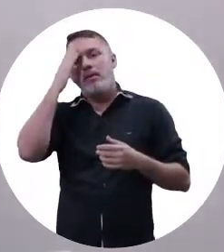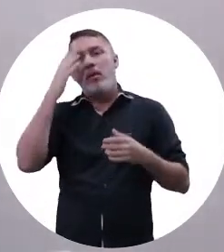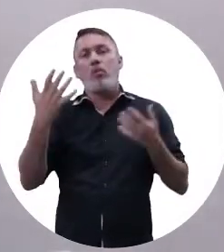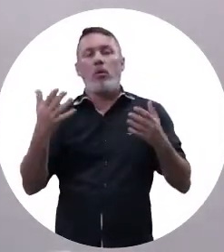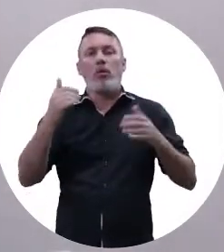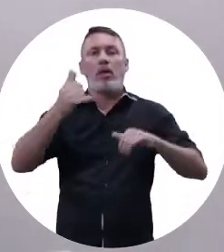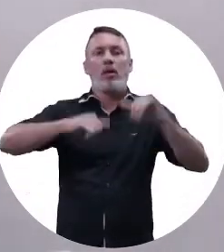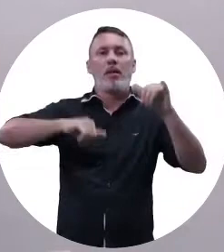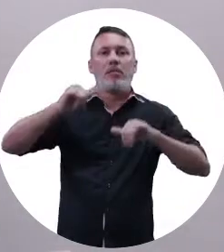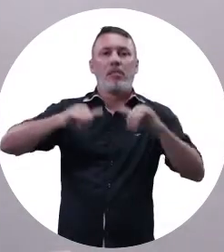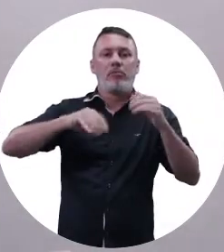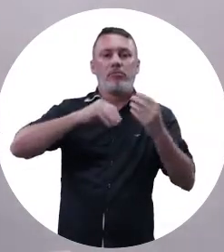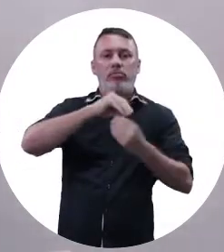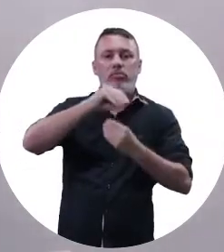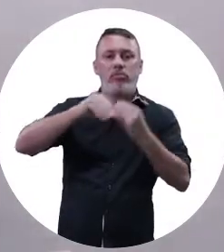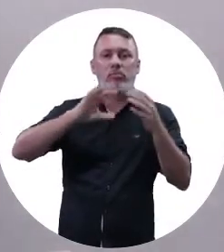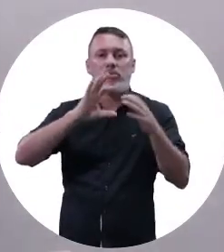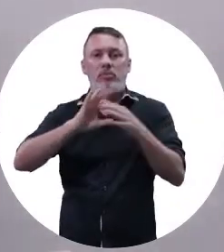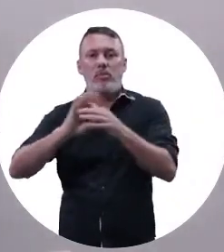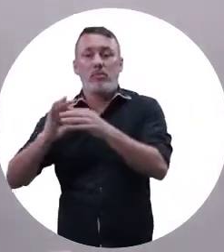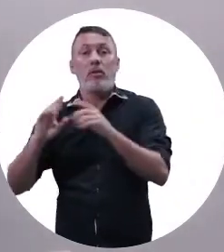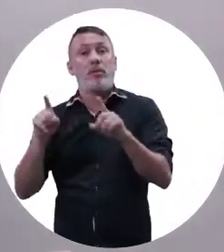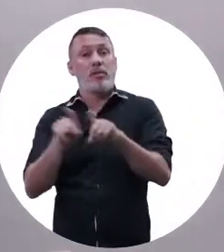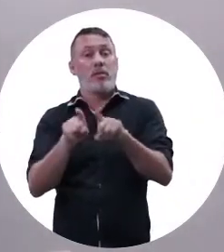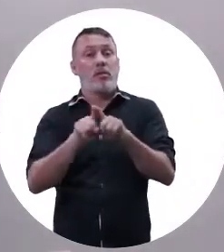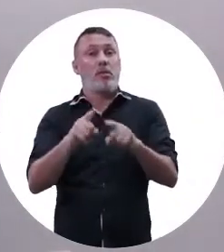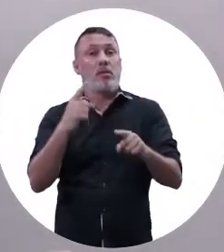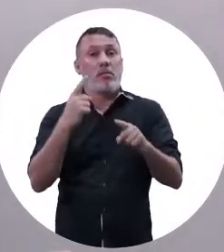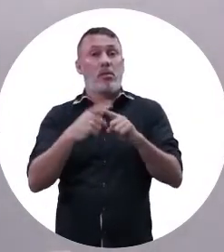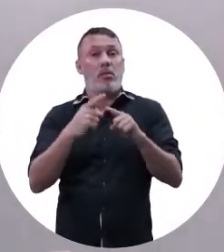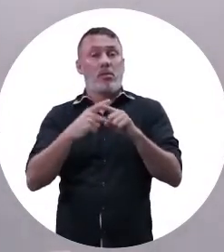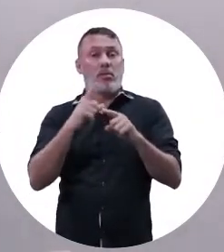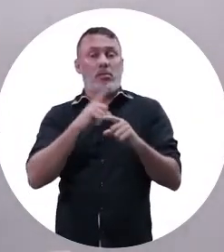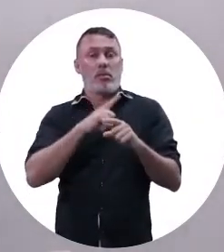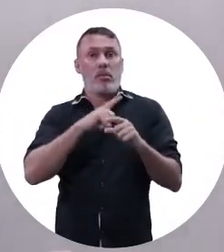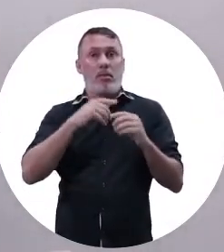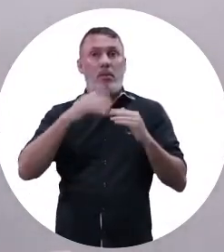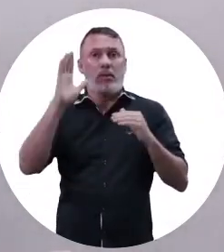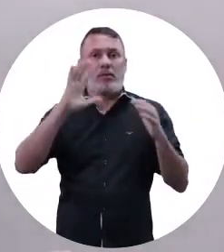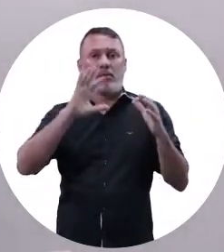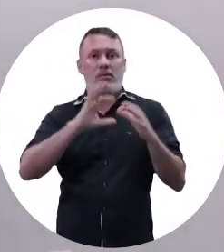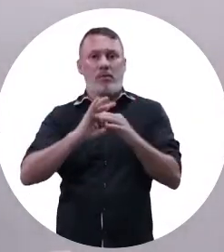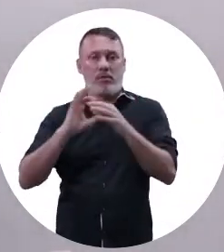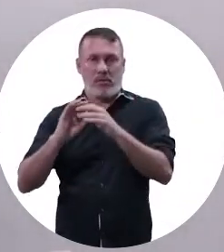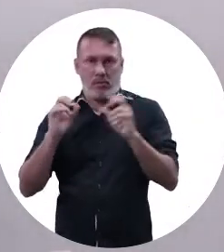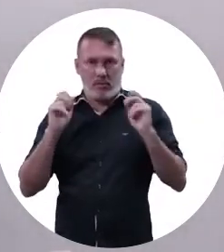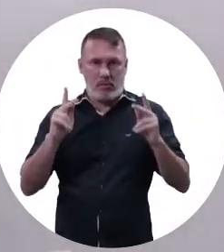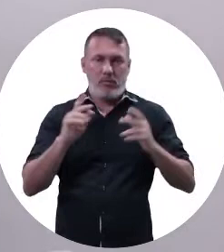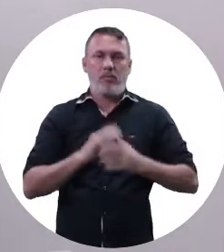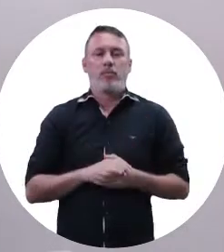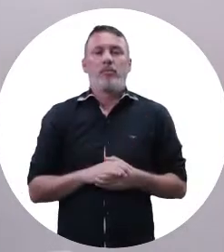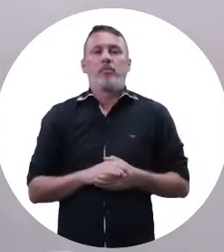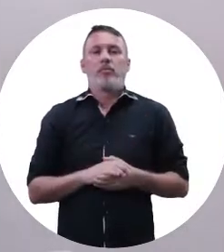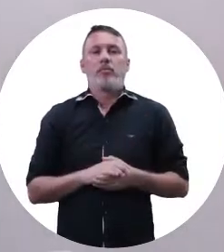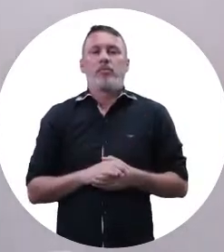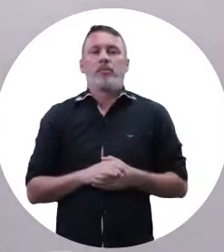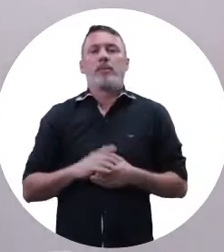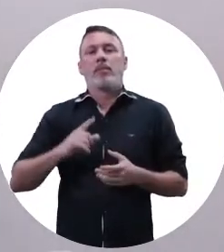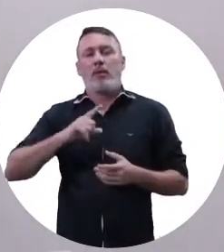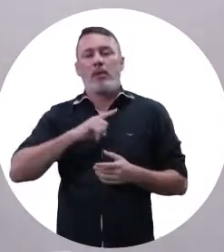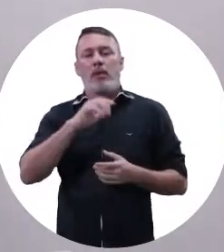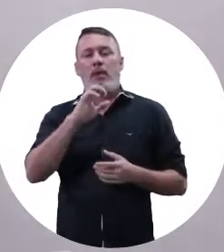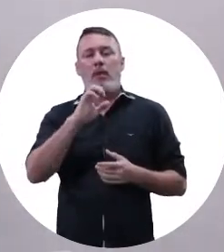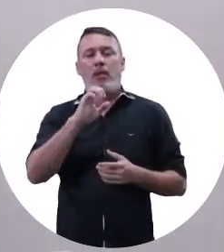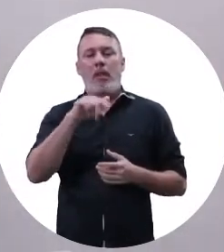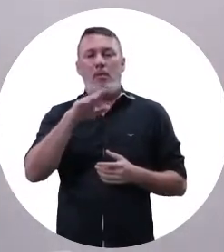são as ligações químicas e principalmente por que os elementos realizam essas ligações. Vamos lá? Os